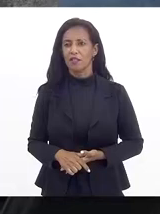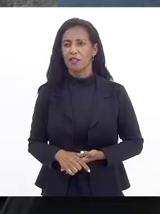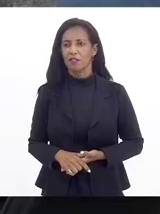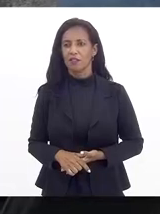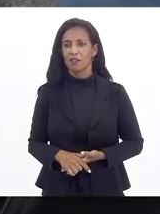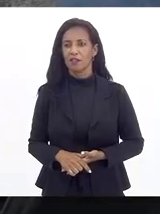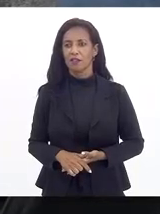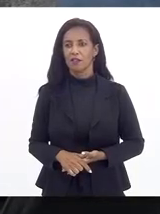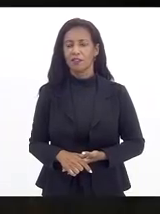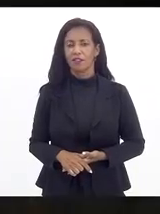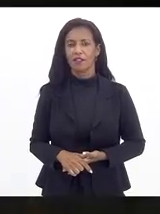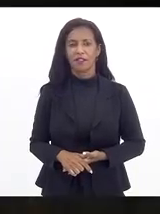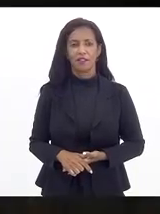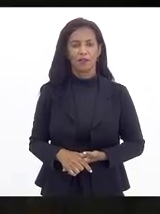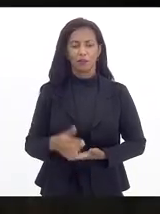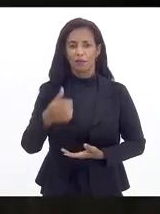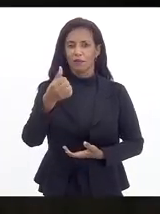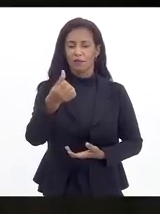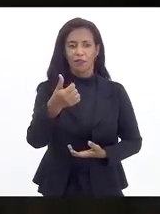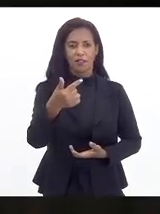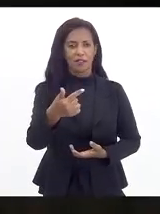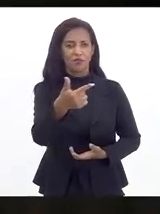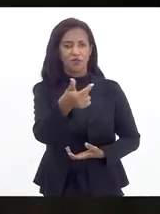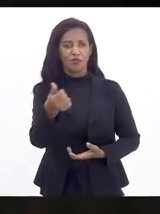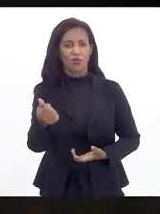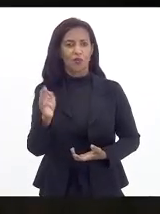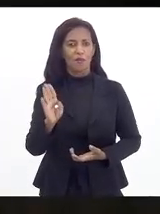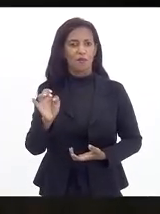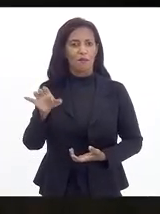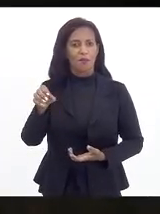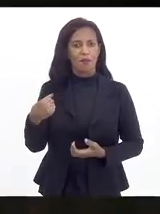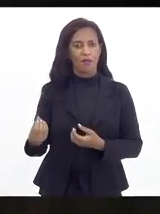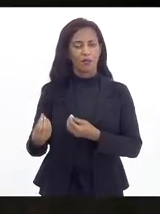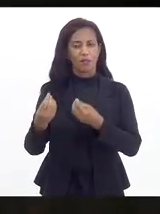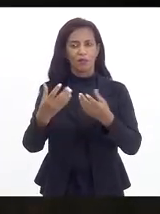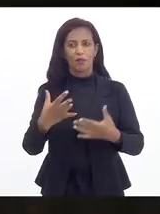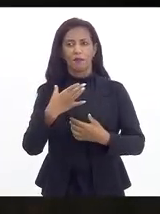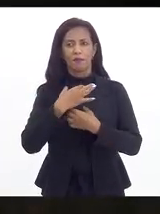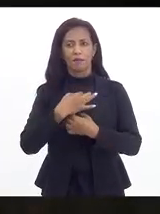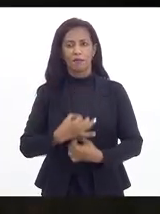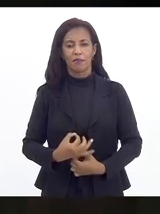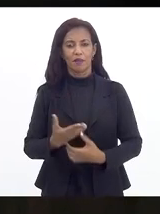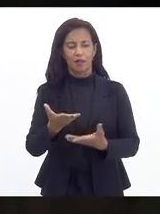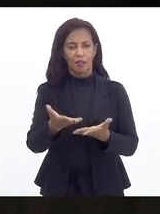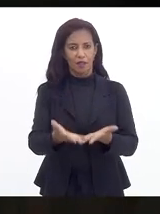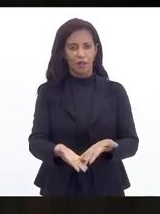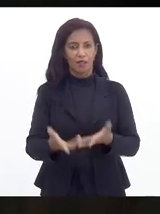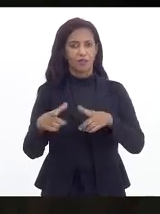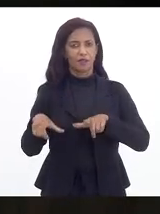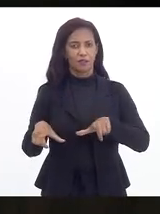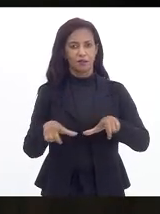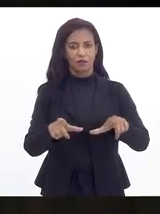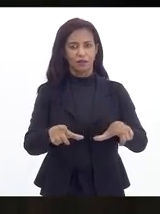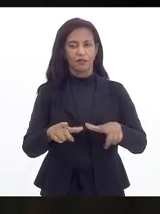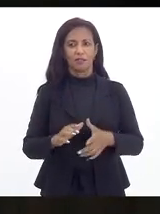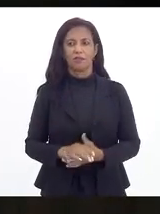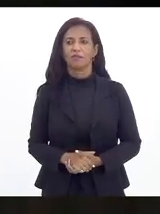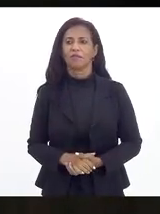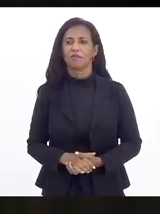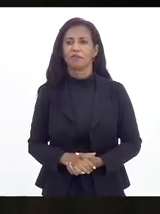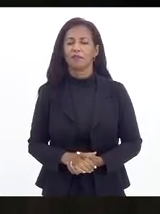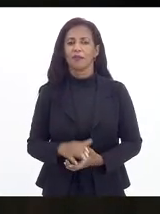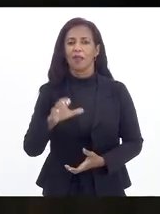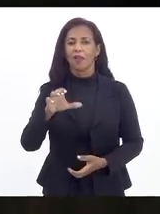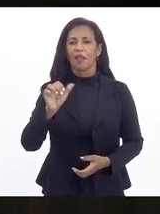Projeto de resolução 667 de 21, de autoria do deputado Bebeto, que concede medalha Tiradentes, respectivo diploma à senhora